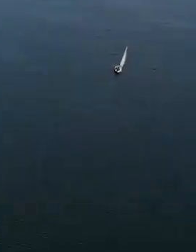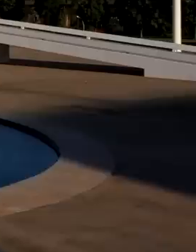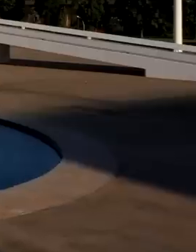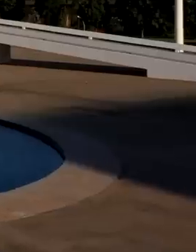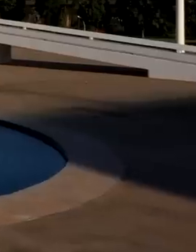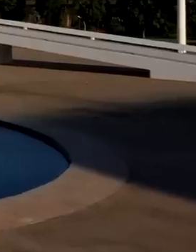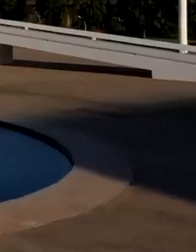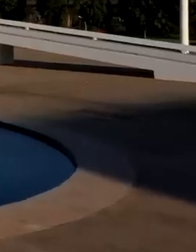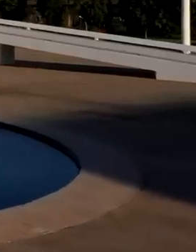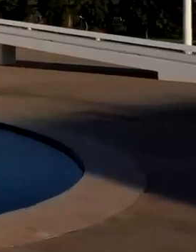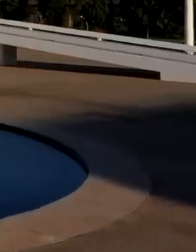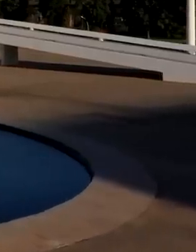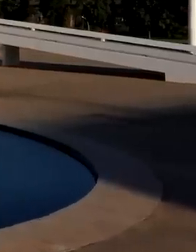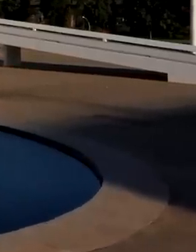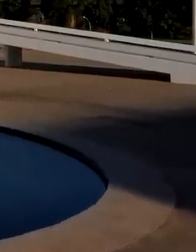Tchau.